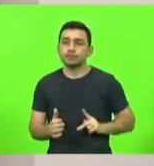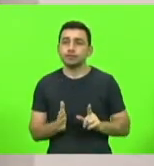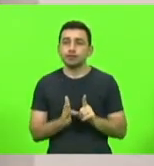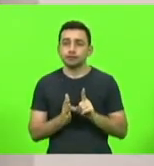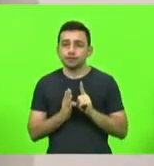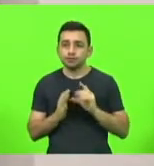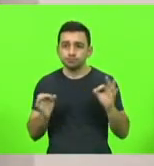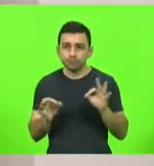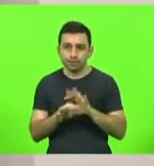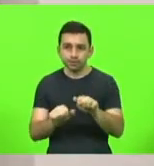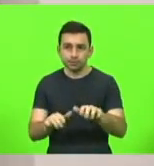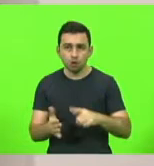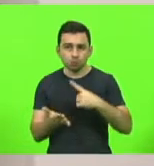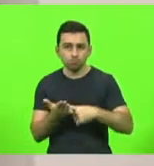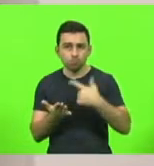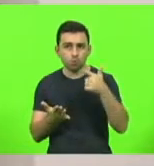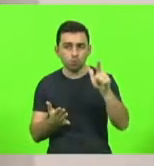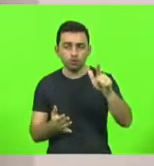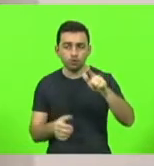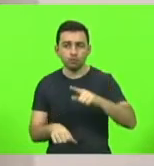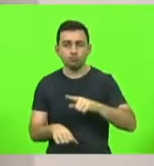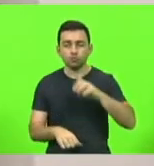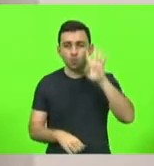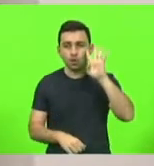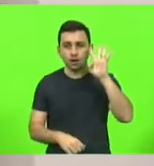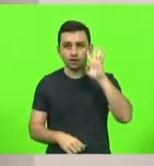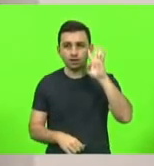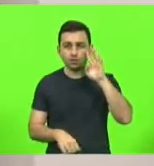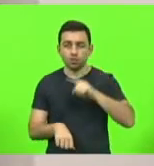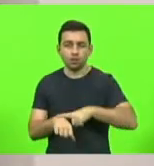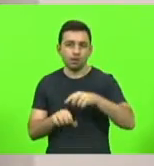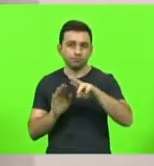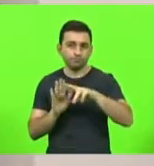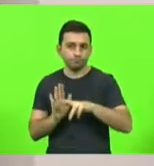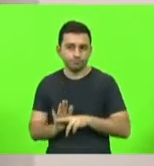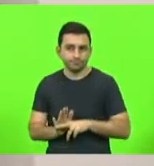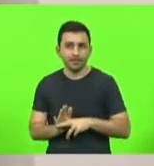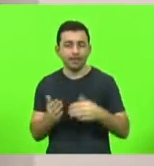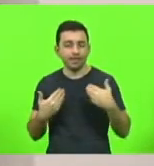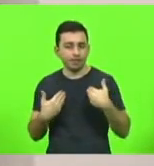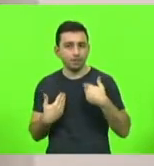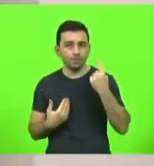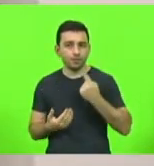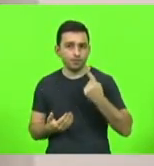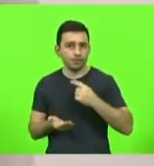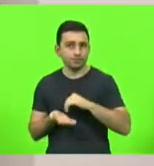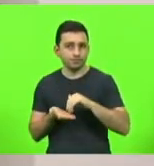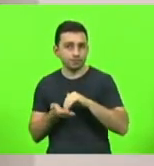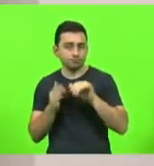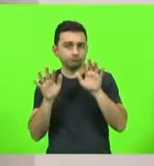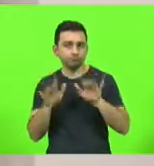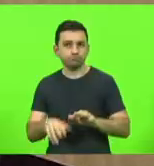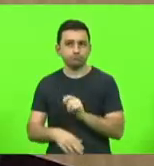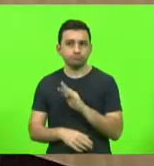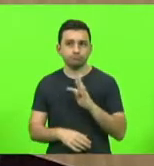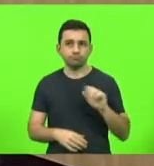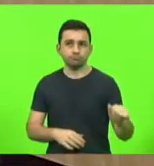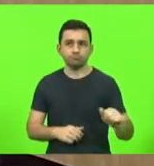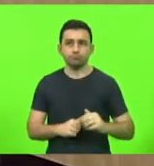convocou outra ordinária para quarta-feira no horário regimental. Para constar, eu, primeiro secretário, lavrei a presente ata.